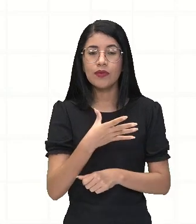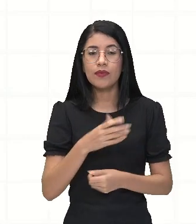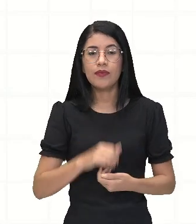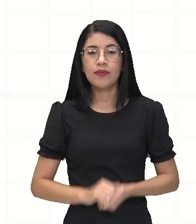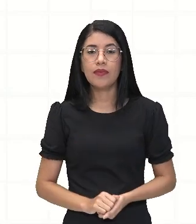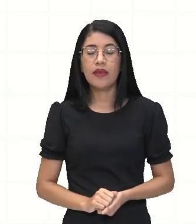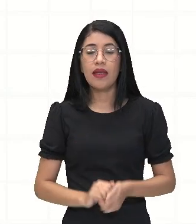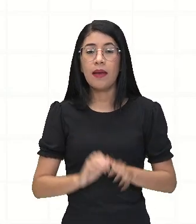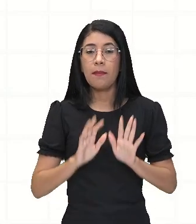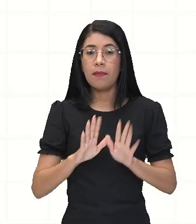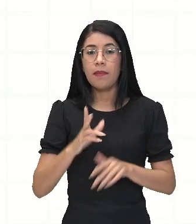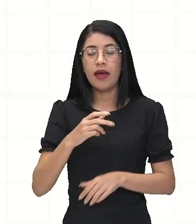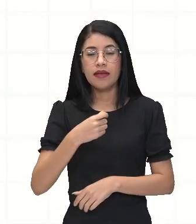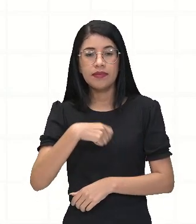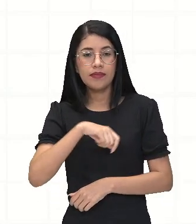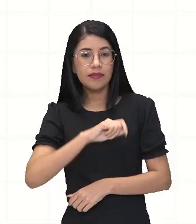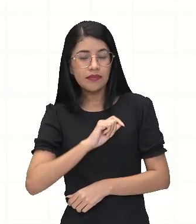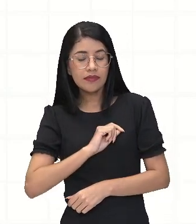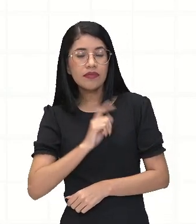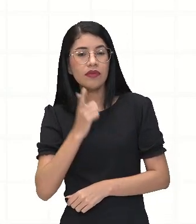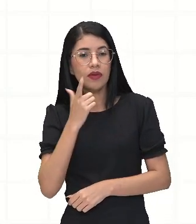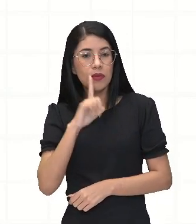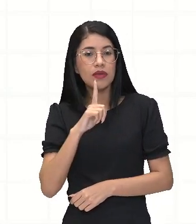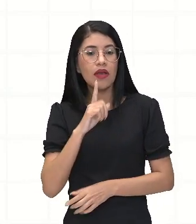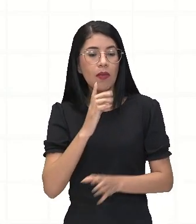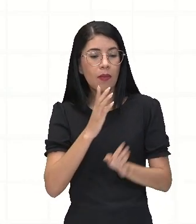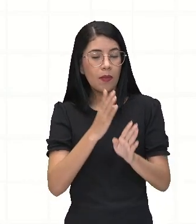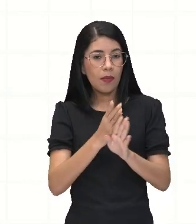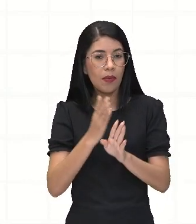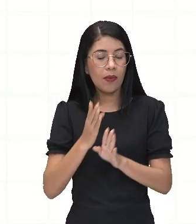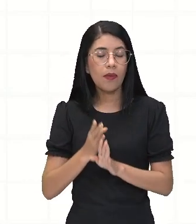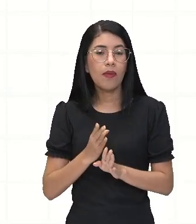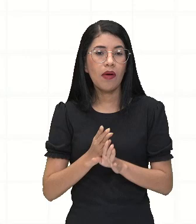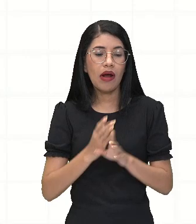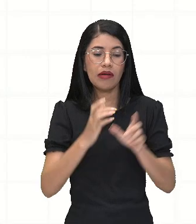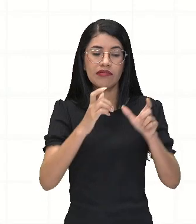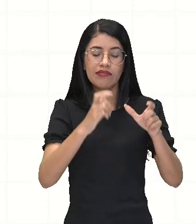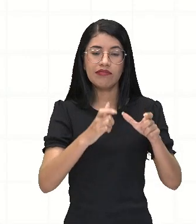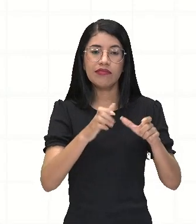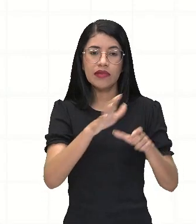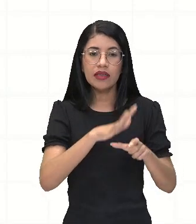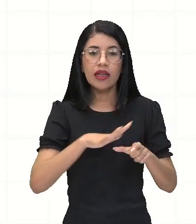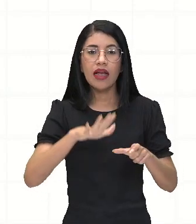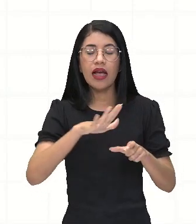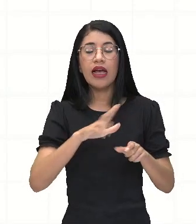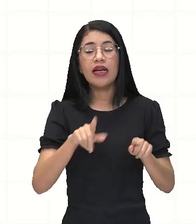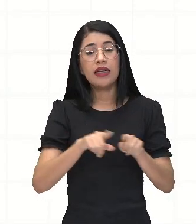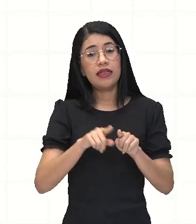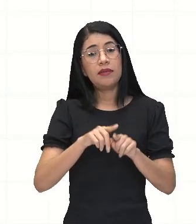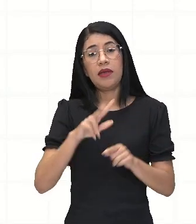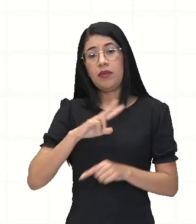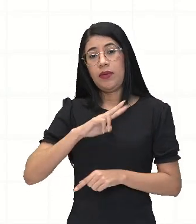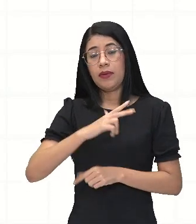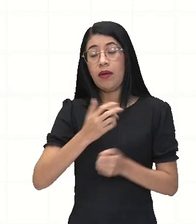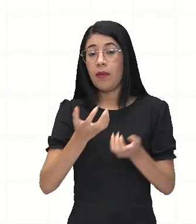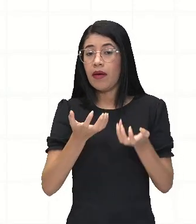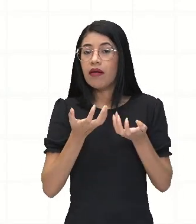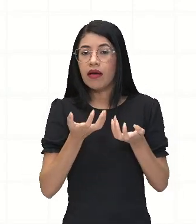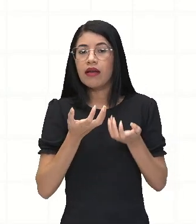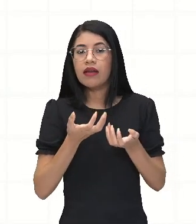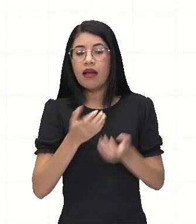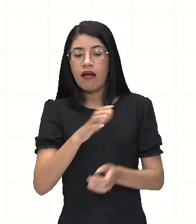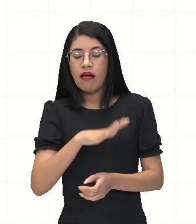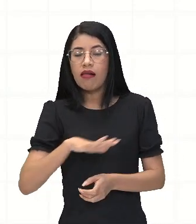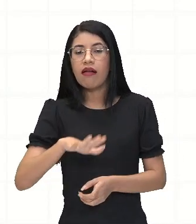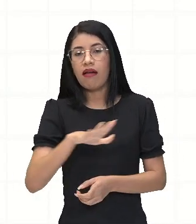a Espanha ela consegue encontrar essas novas terras, Portugal também vai reivindicar um pedaço desse território, a